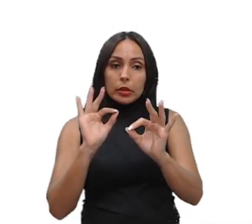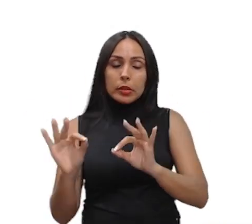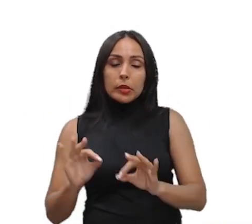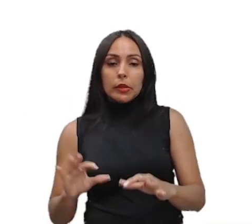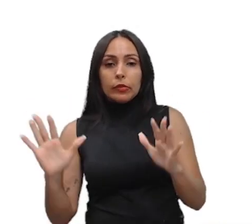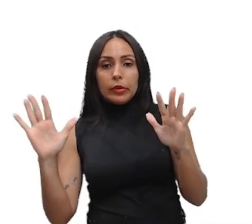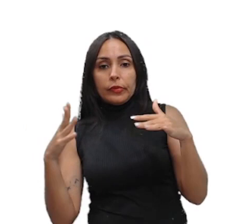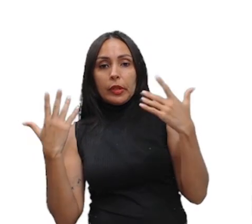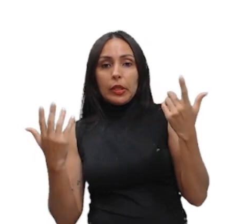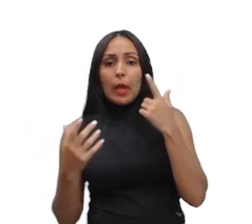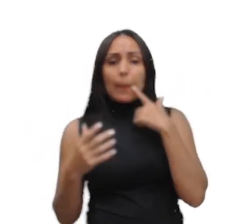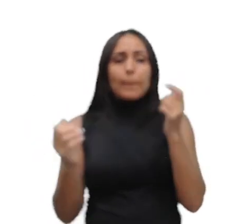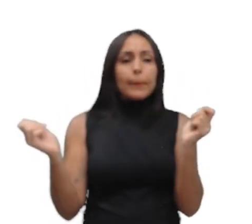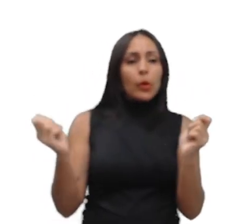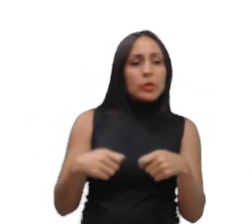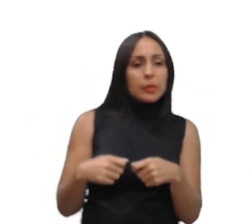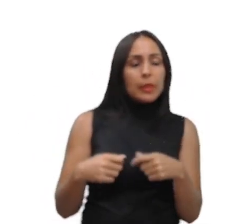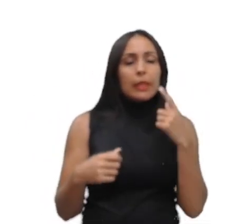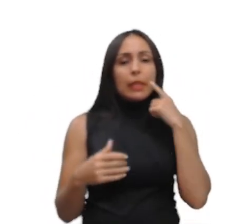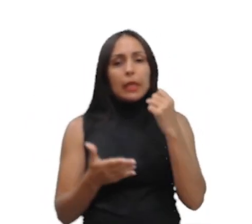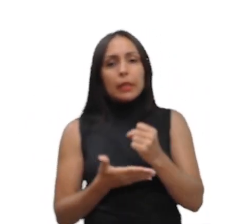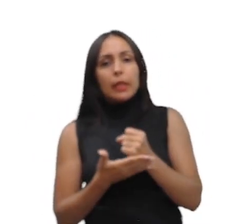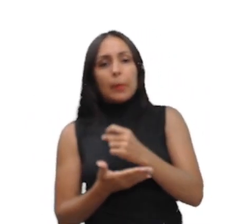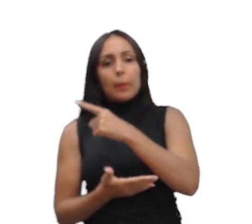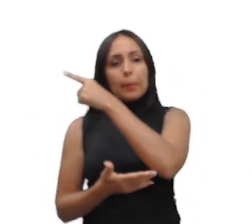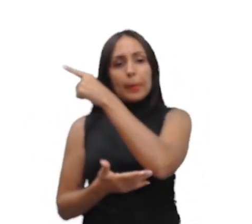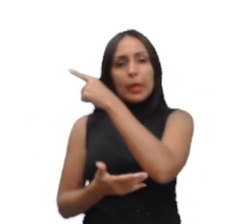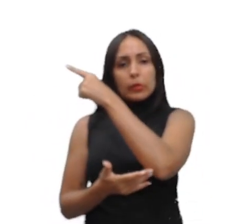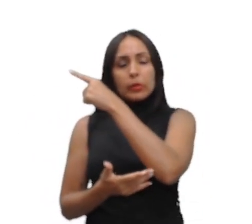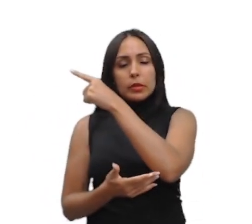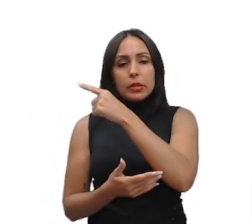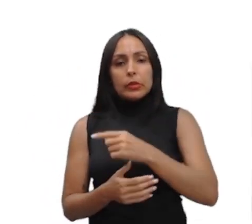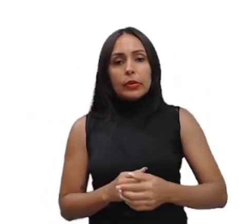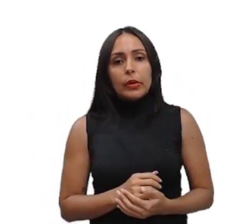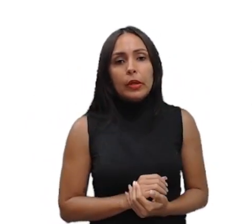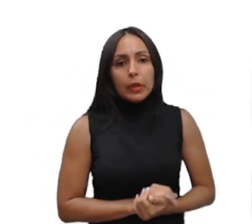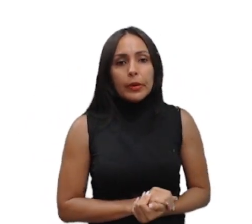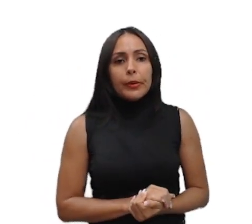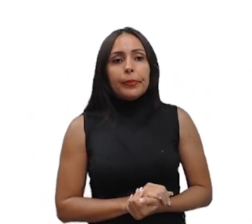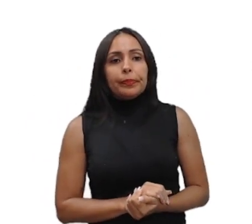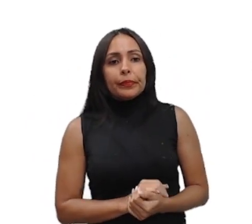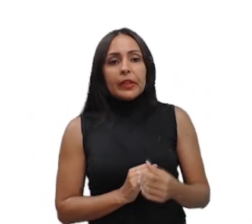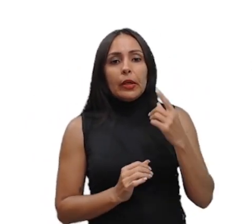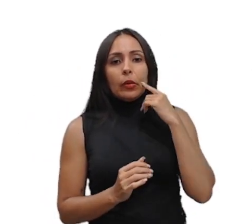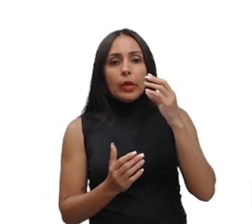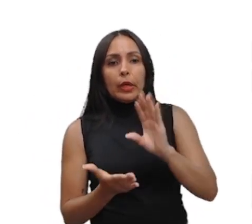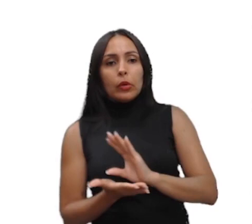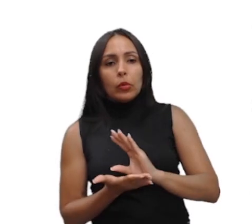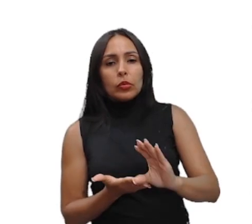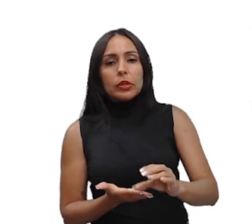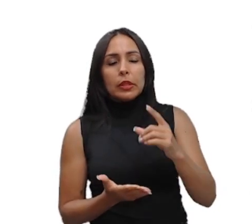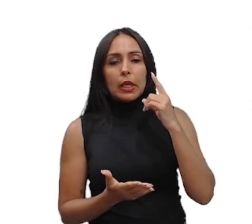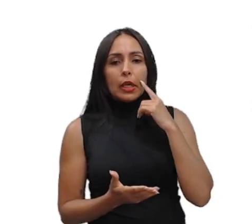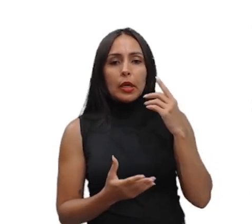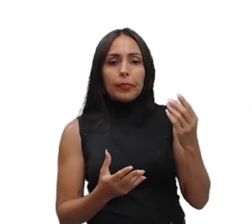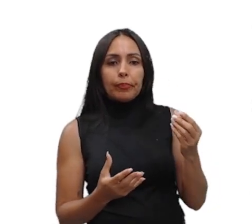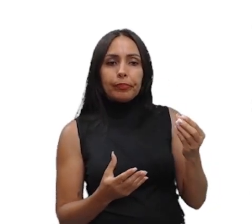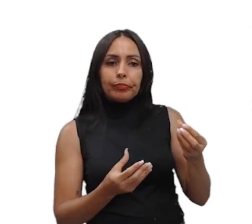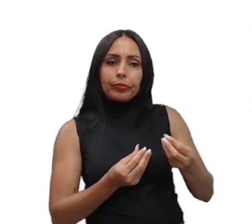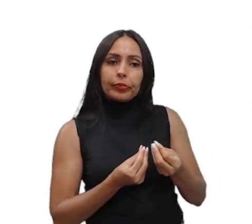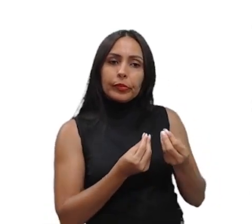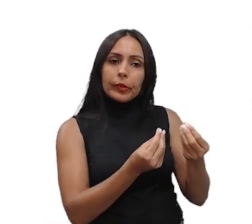nessa possibilidade. Então, veja só, patrocínio é uma modalidade de captação de recursos que consiste na